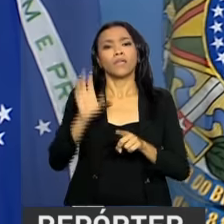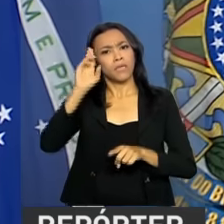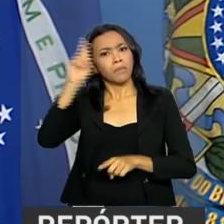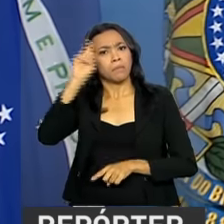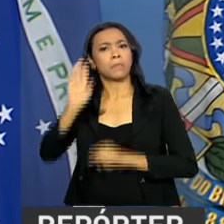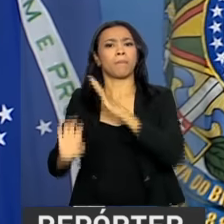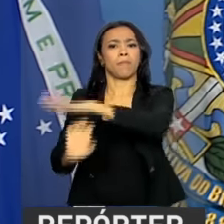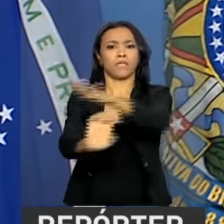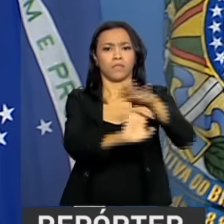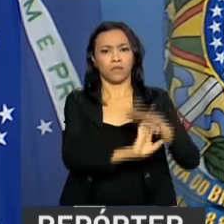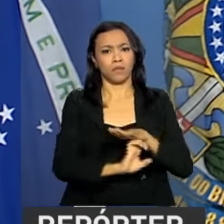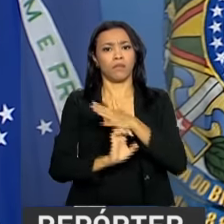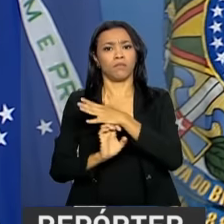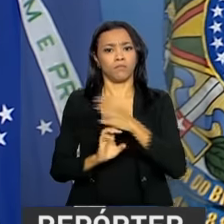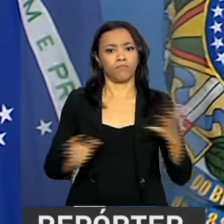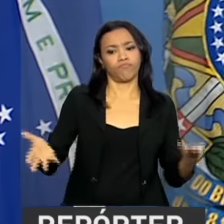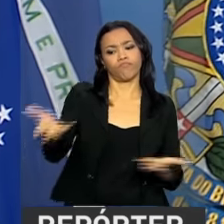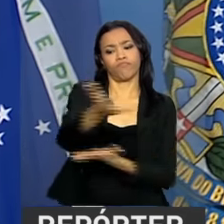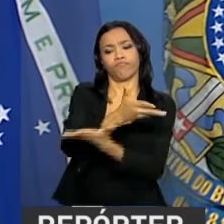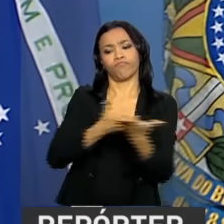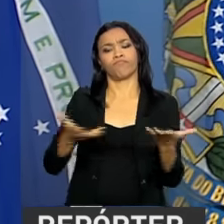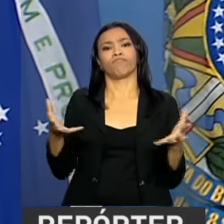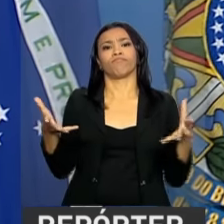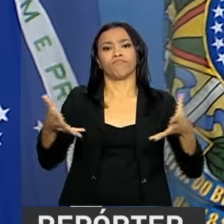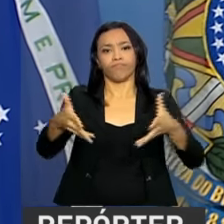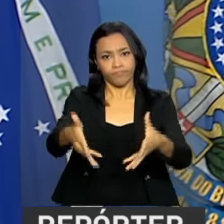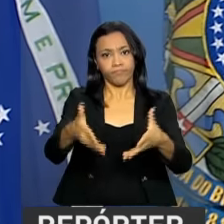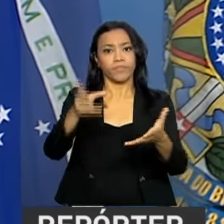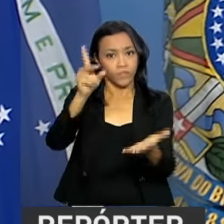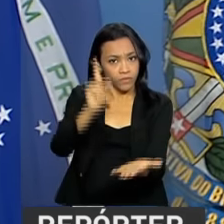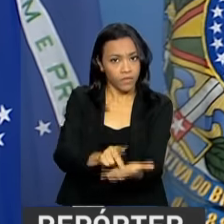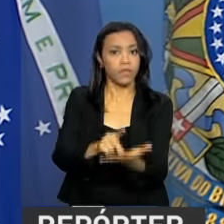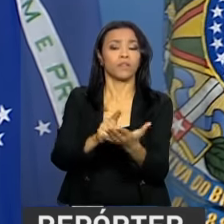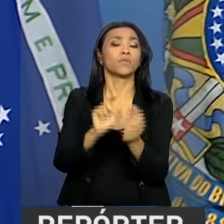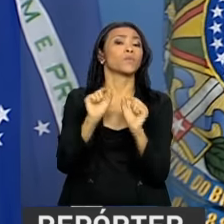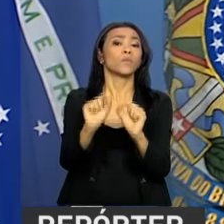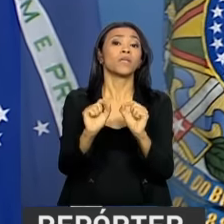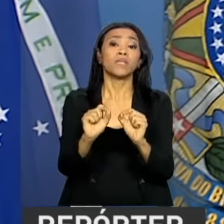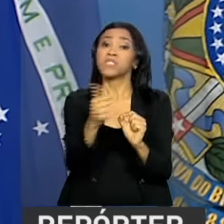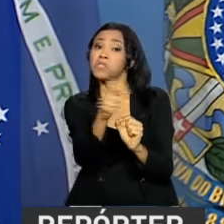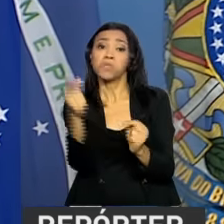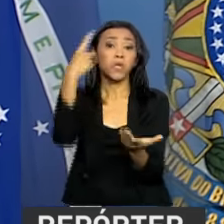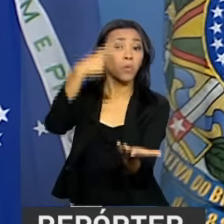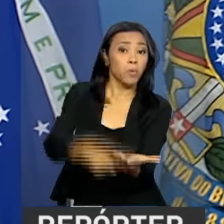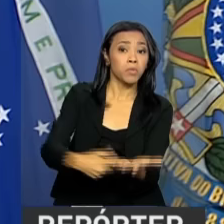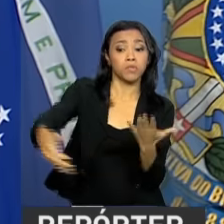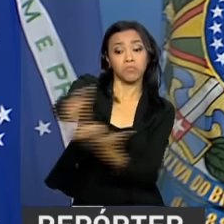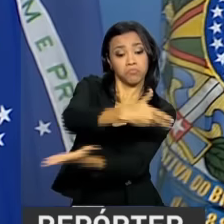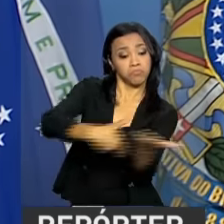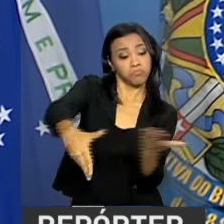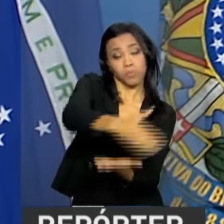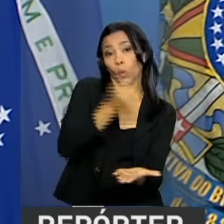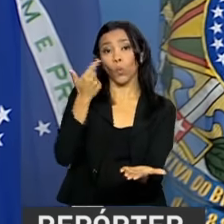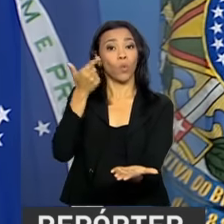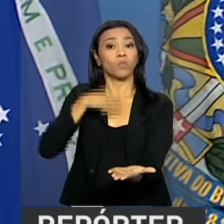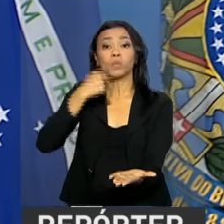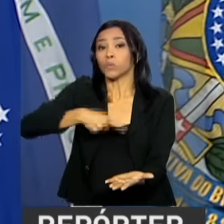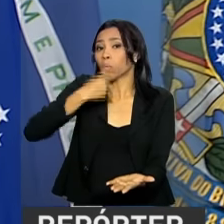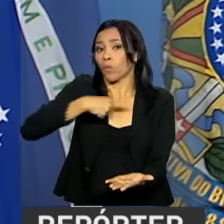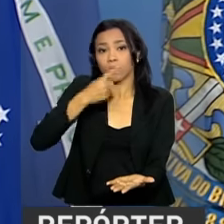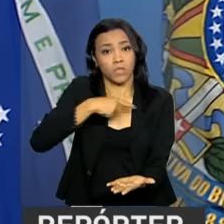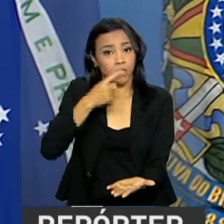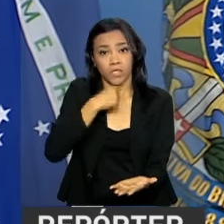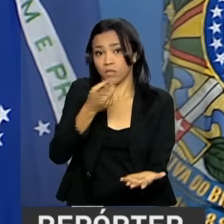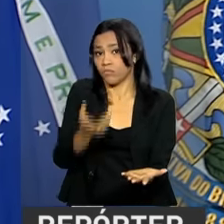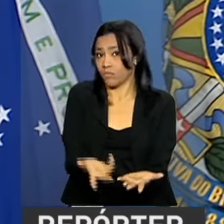país na concepção modest tissimo Mas verdadeira de que sem a aliança de todos nós não conseguimos sair